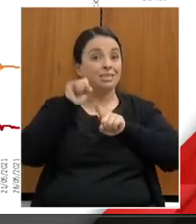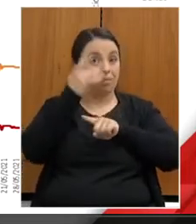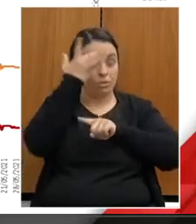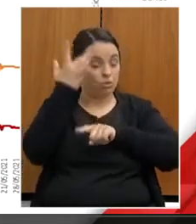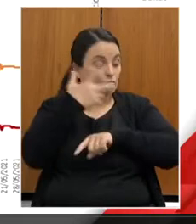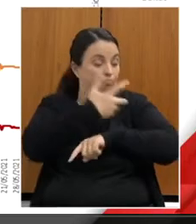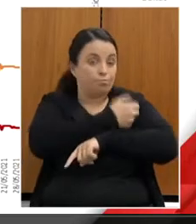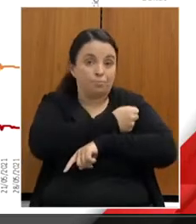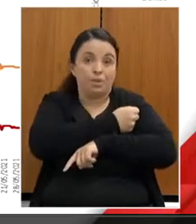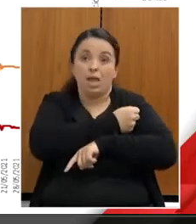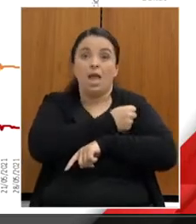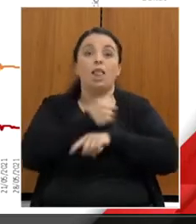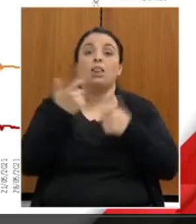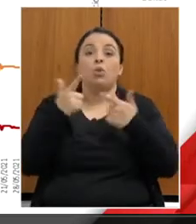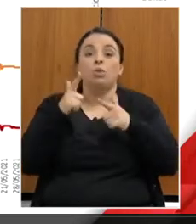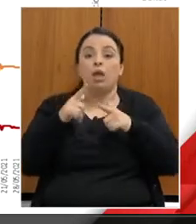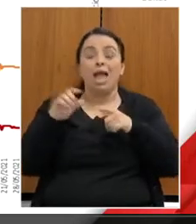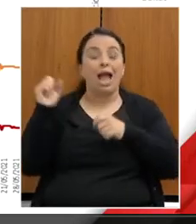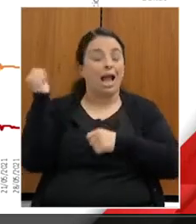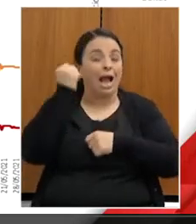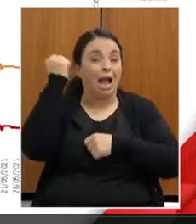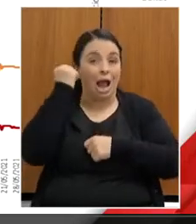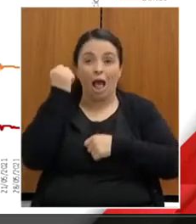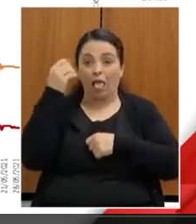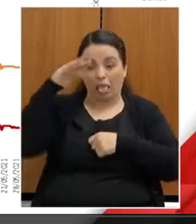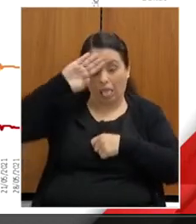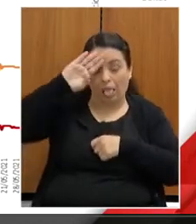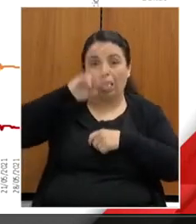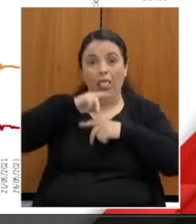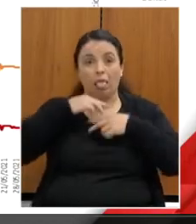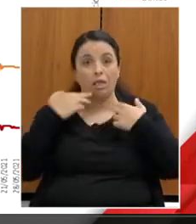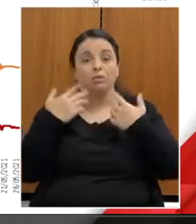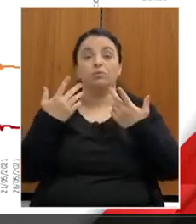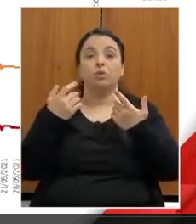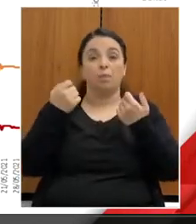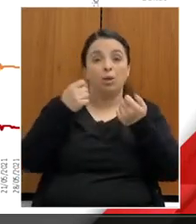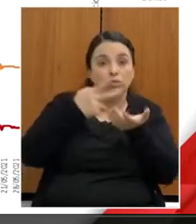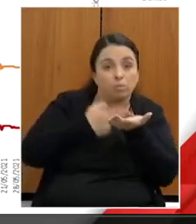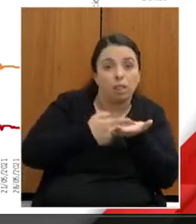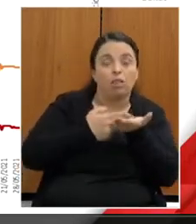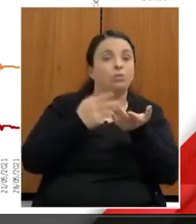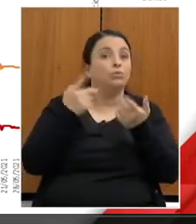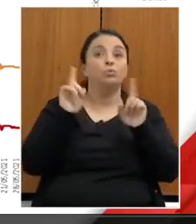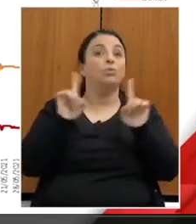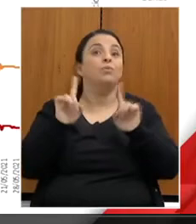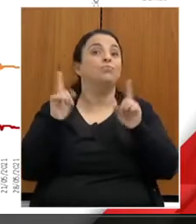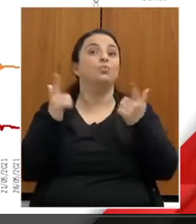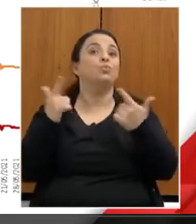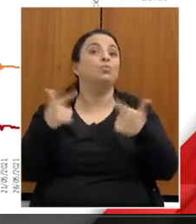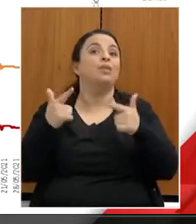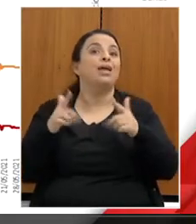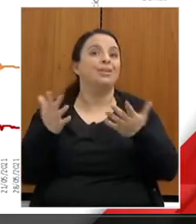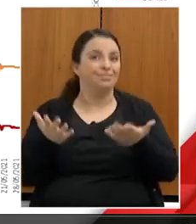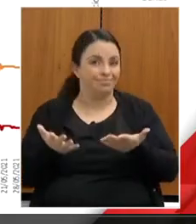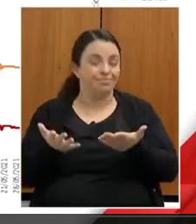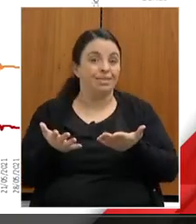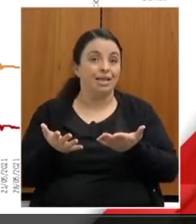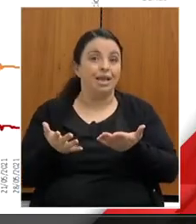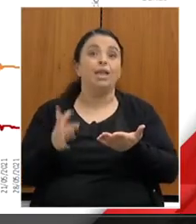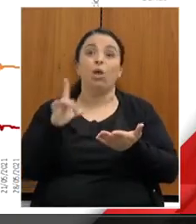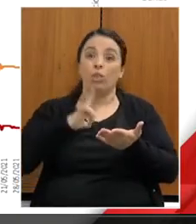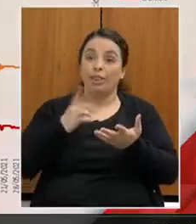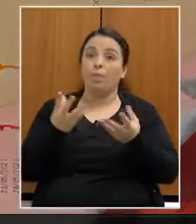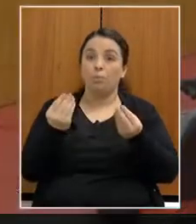graves ele tem uma eficácia muito alta. Então, mesmo com muitos casos, nós estamos vendo um número de pacientes